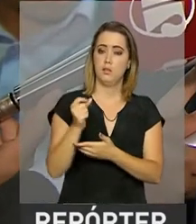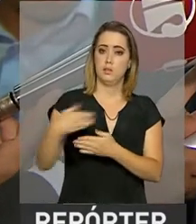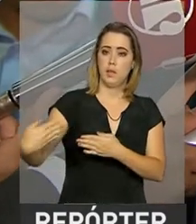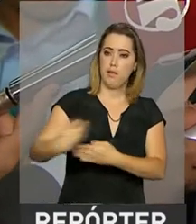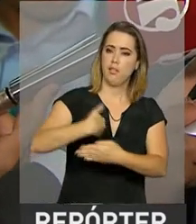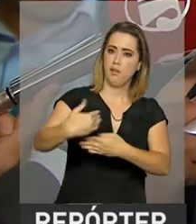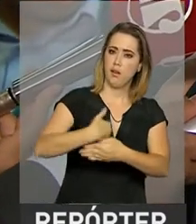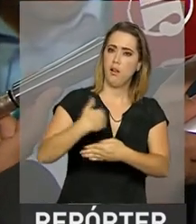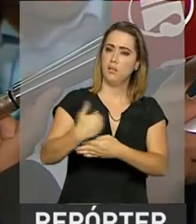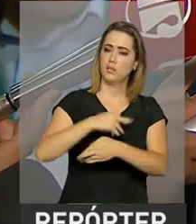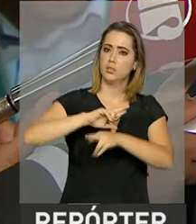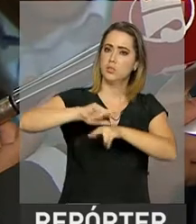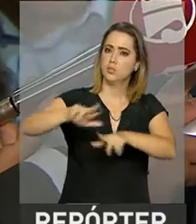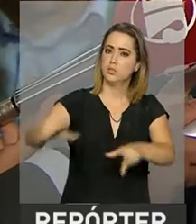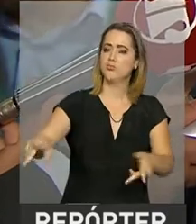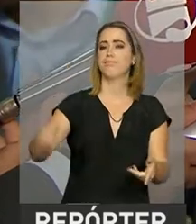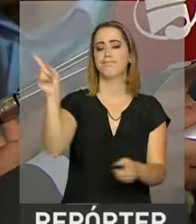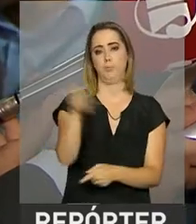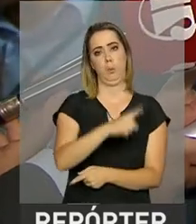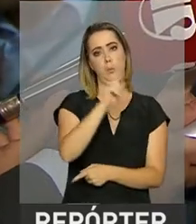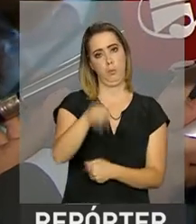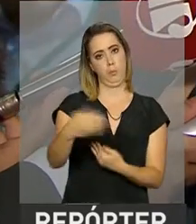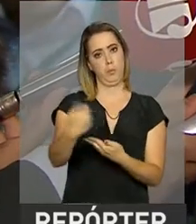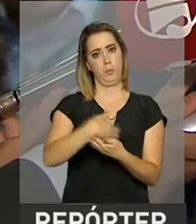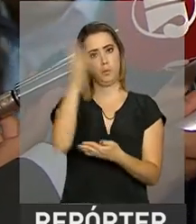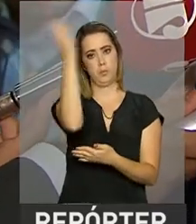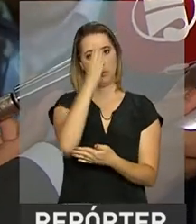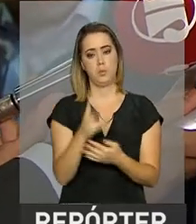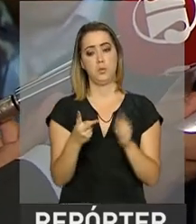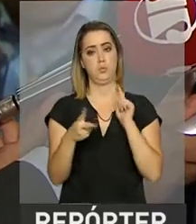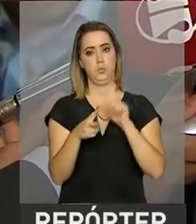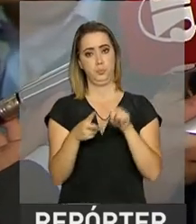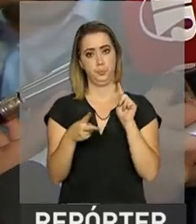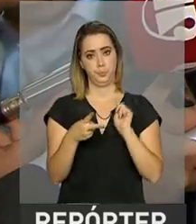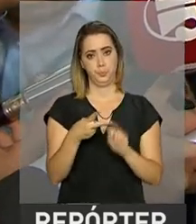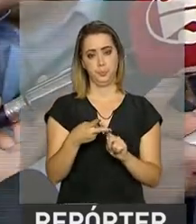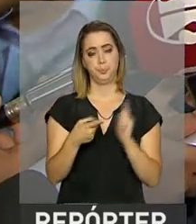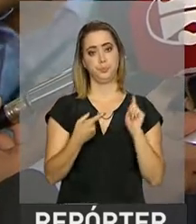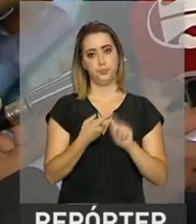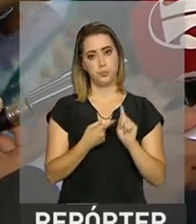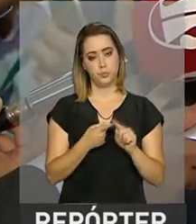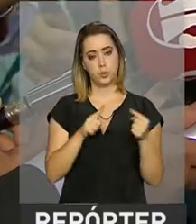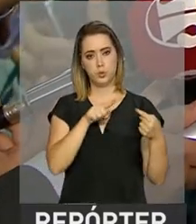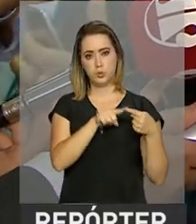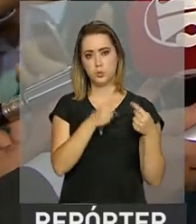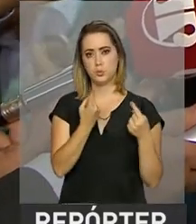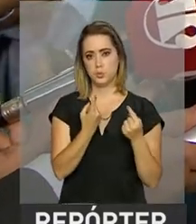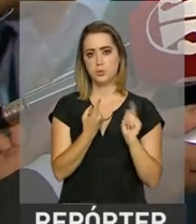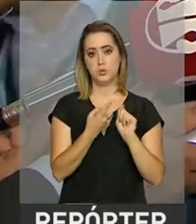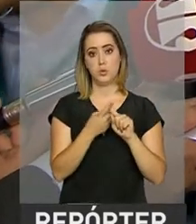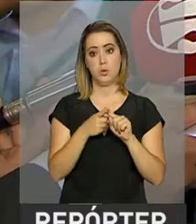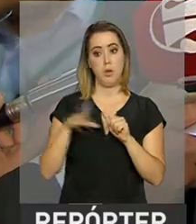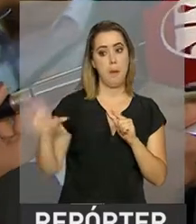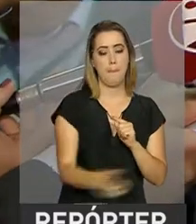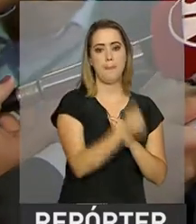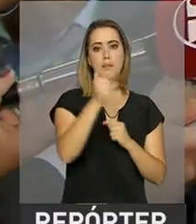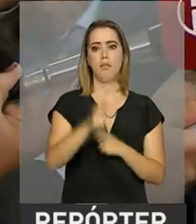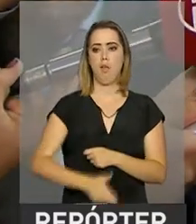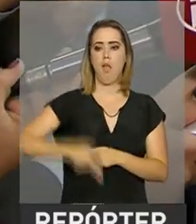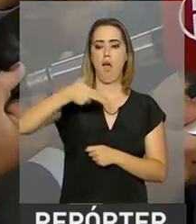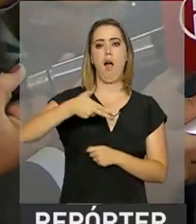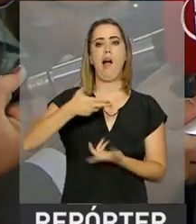operações nessas capitais principalmente tem duas finalidades a apreensão de armas